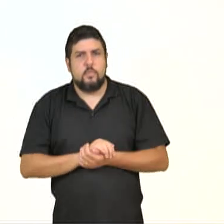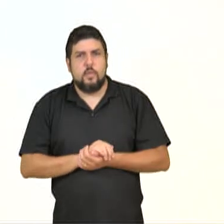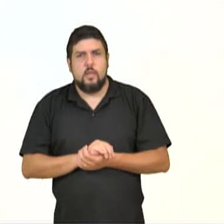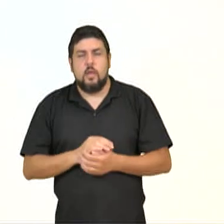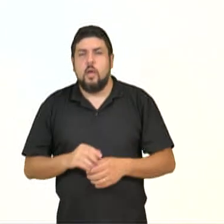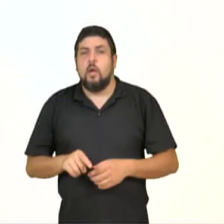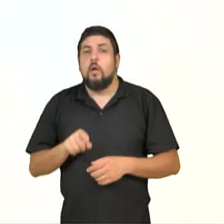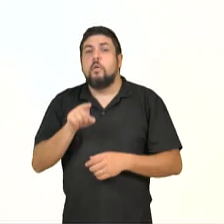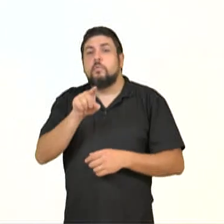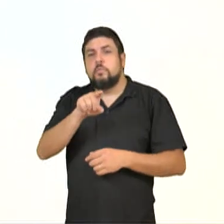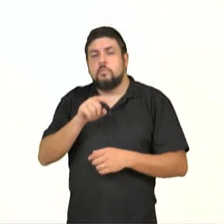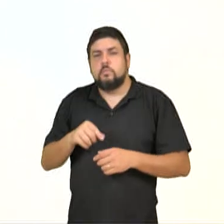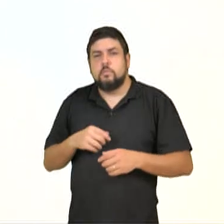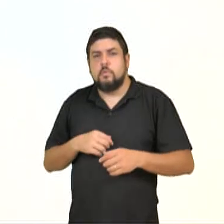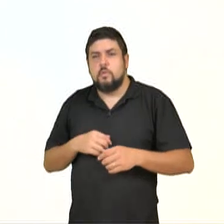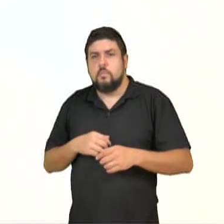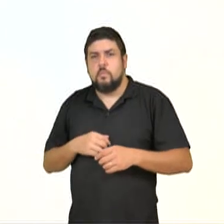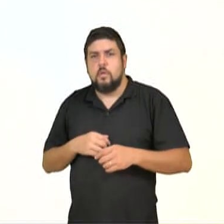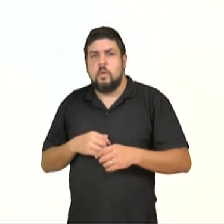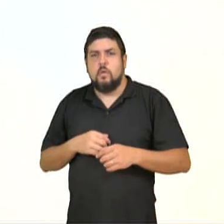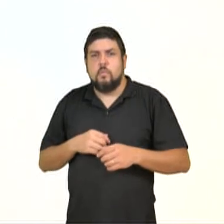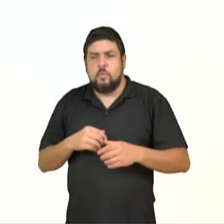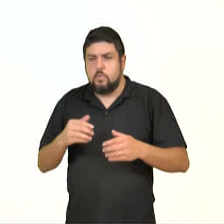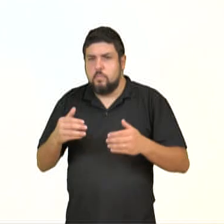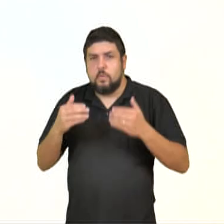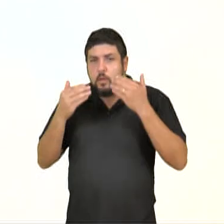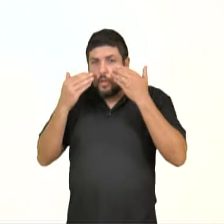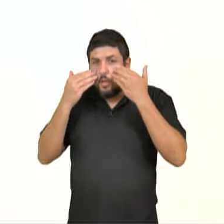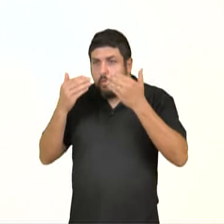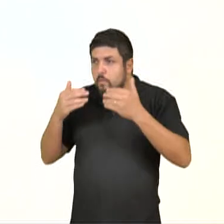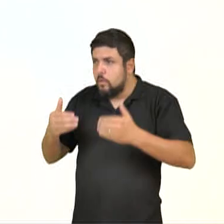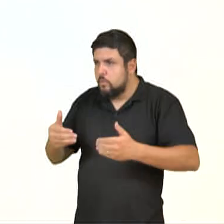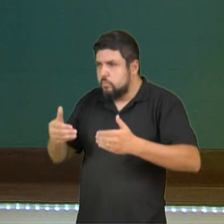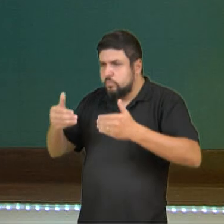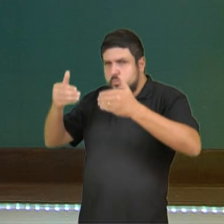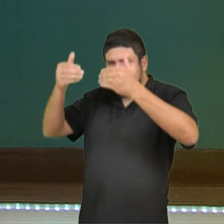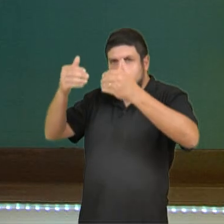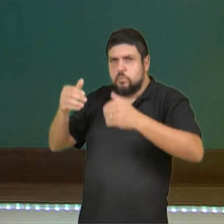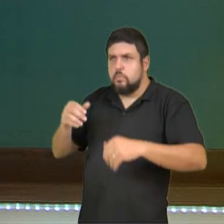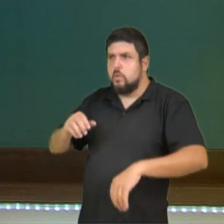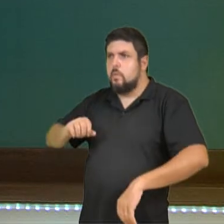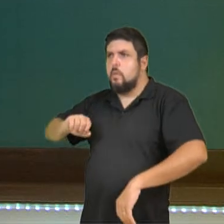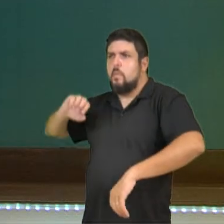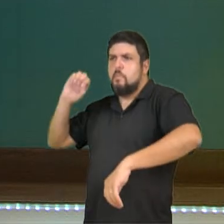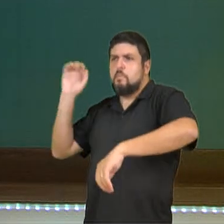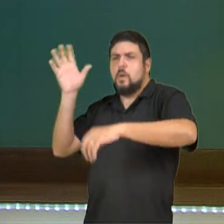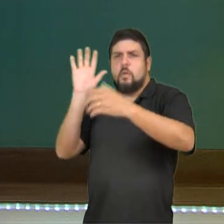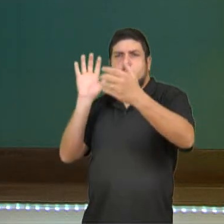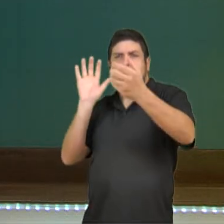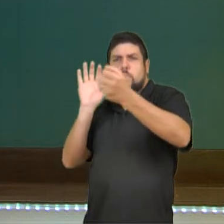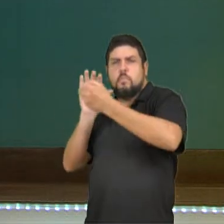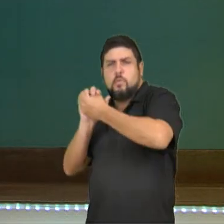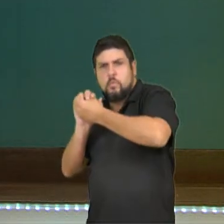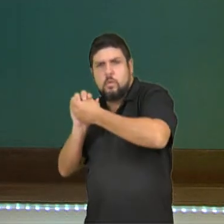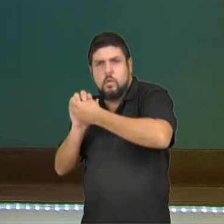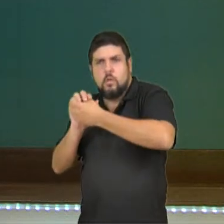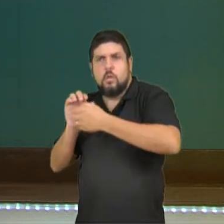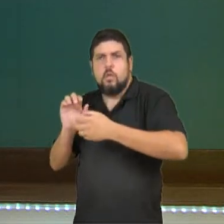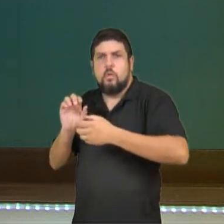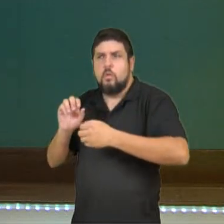você irá jogar a bola em uma parede na sua frente, para ela retornar na sua mão, receber com uma